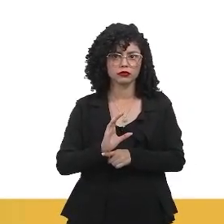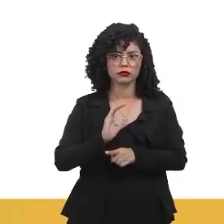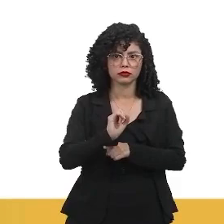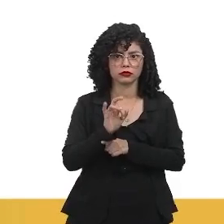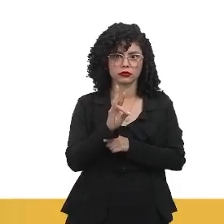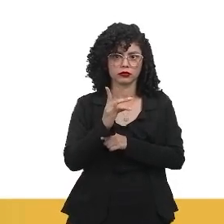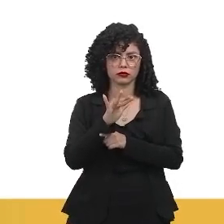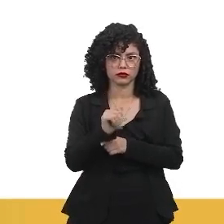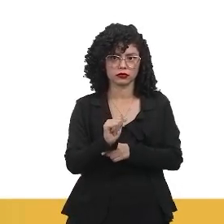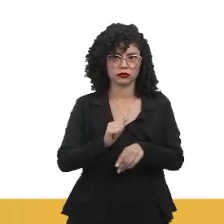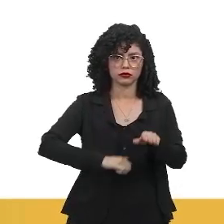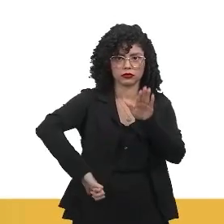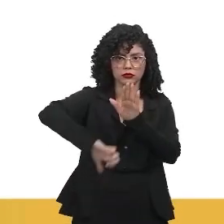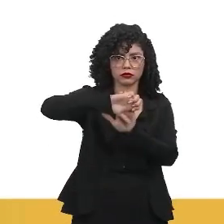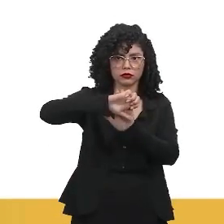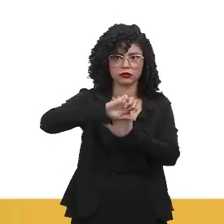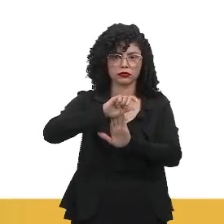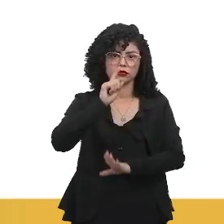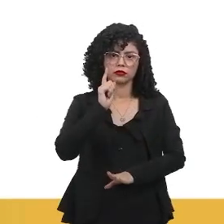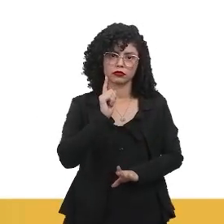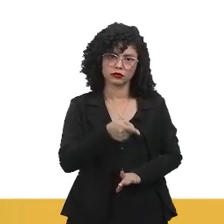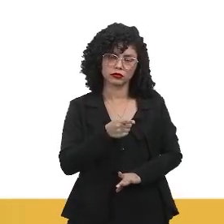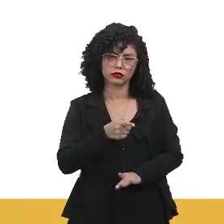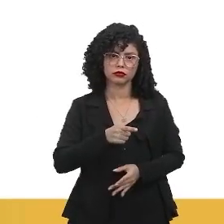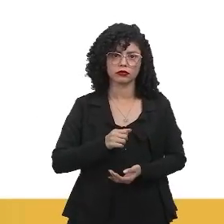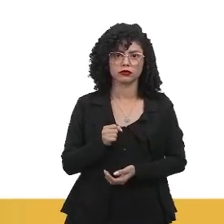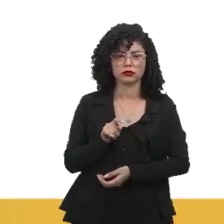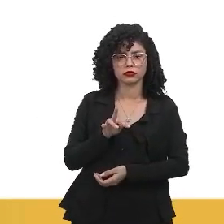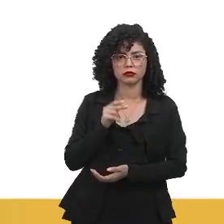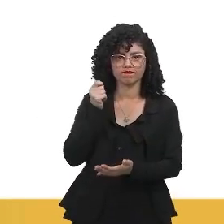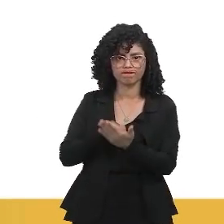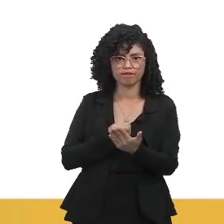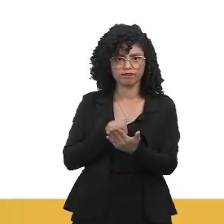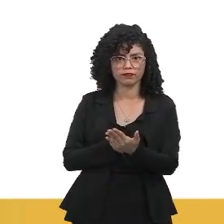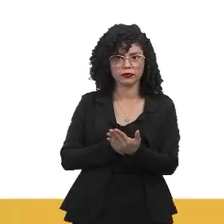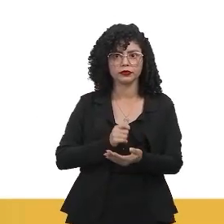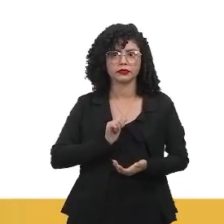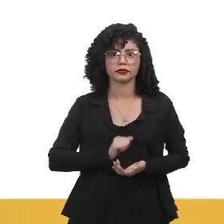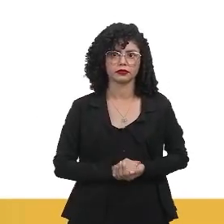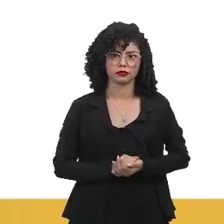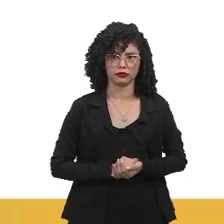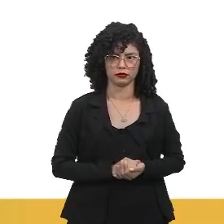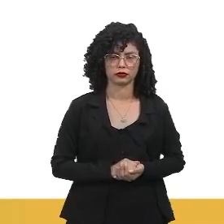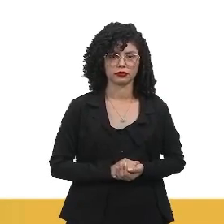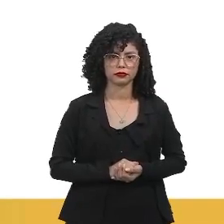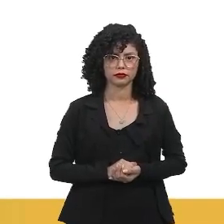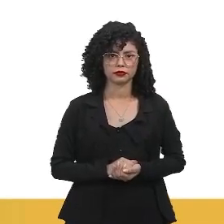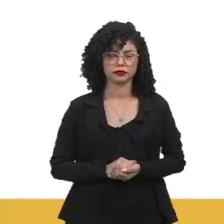crimes pela penalização severa. O texto não deixa